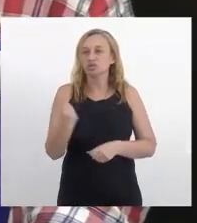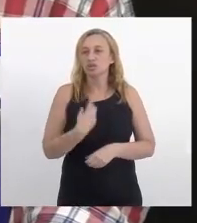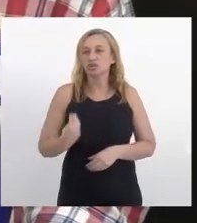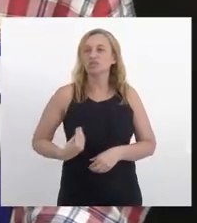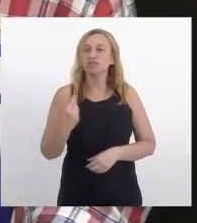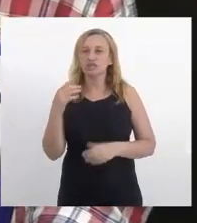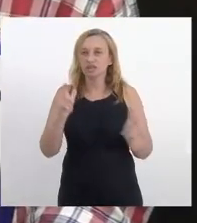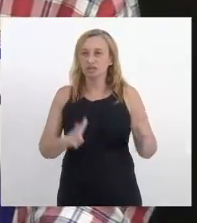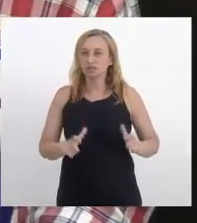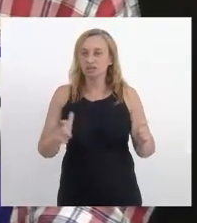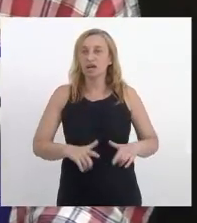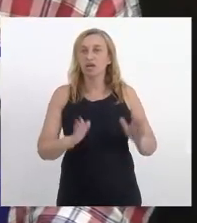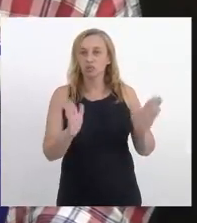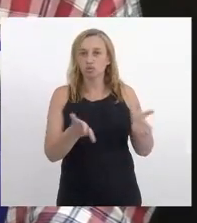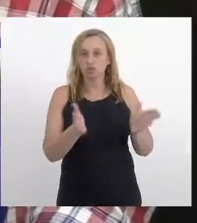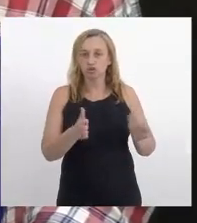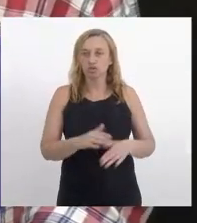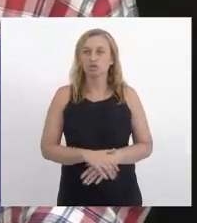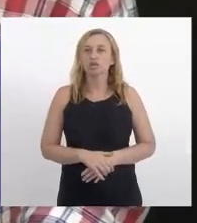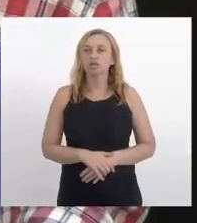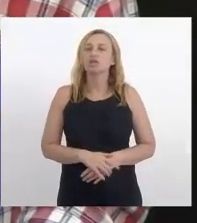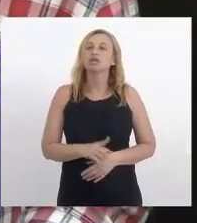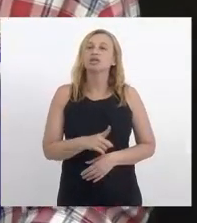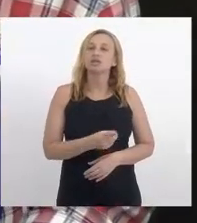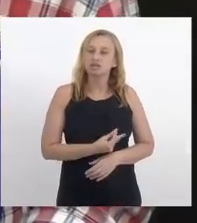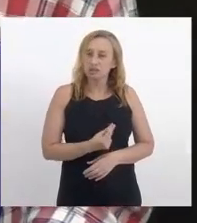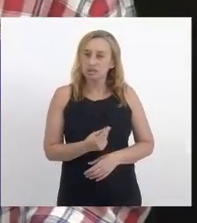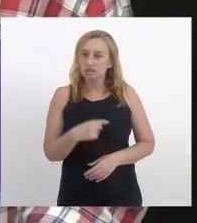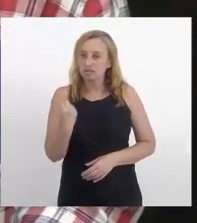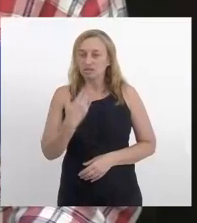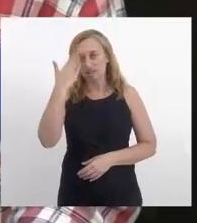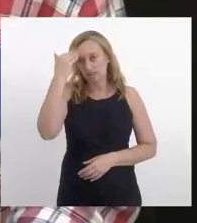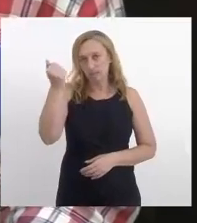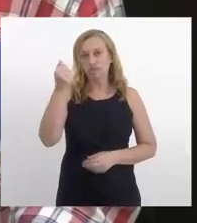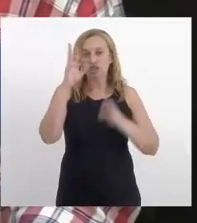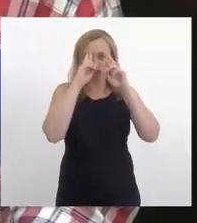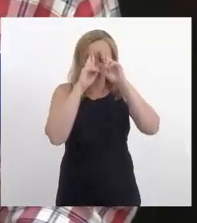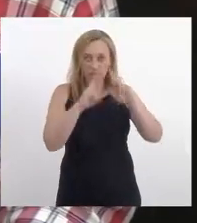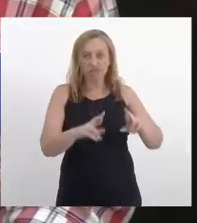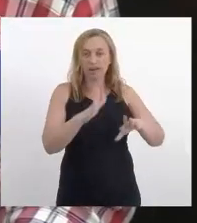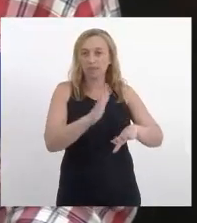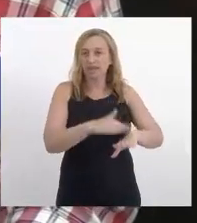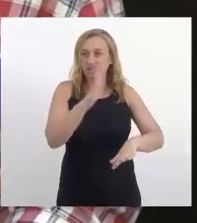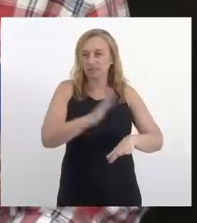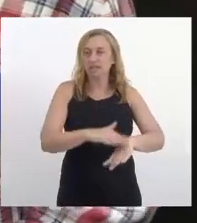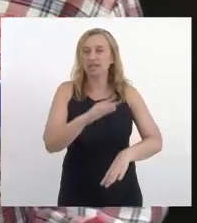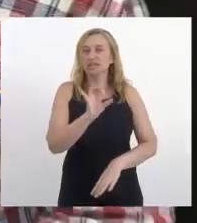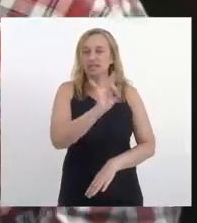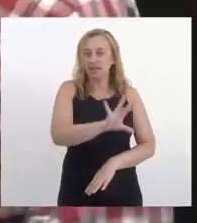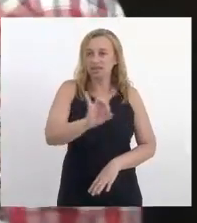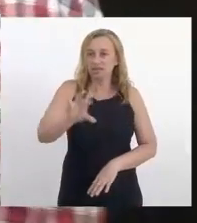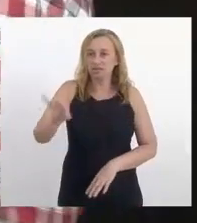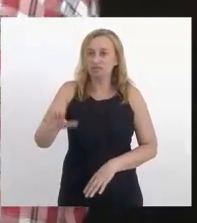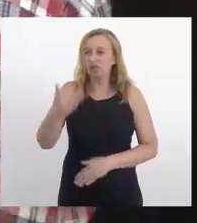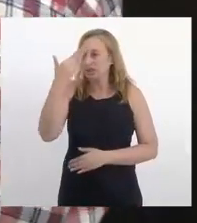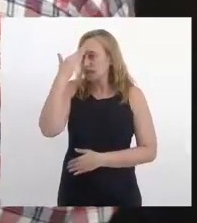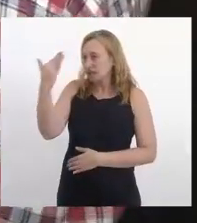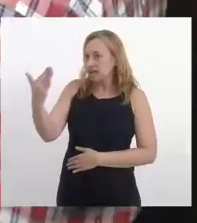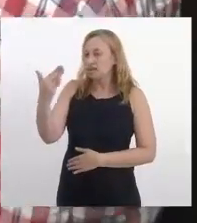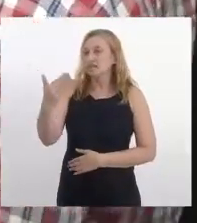estivéssemos aqui hoje e que nós saibamos respeitar cada vez mais um ao outro.